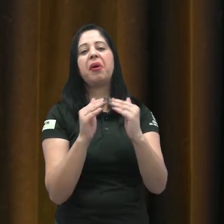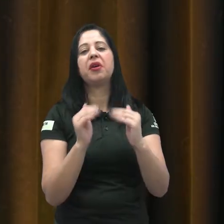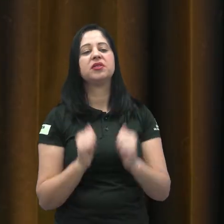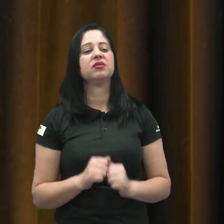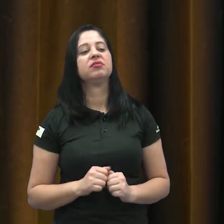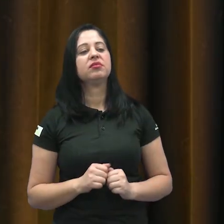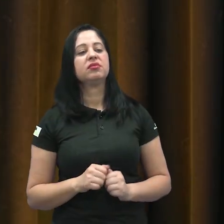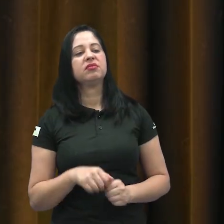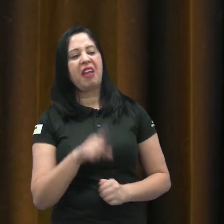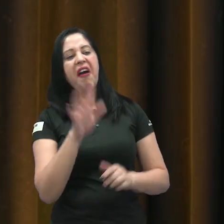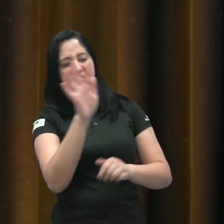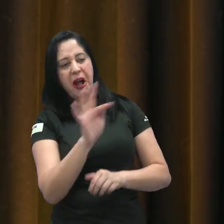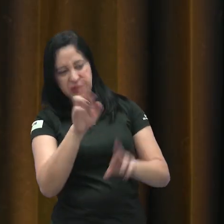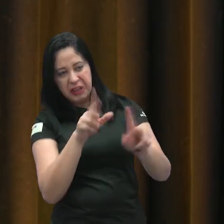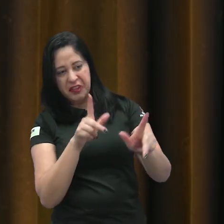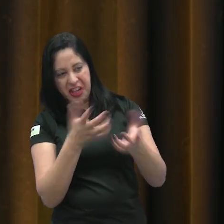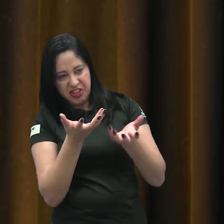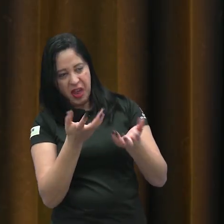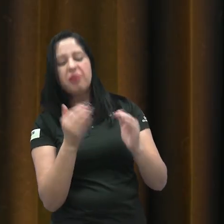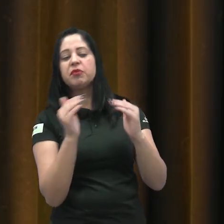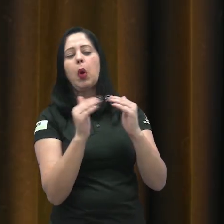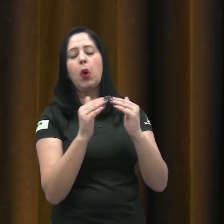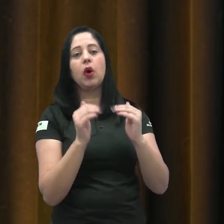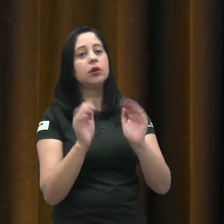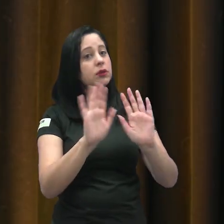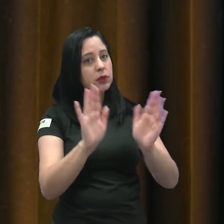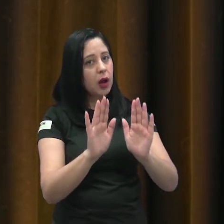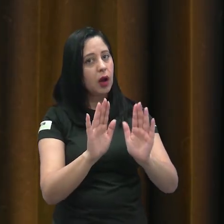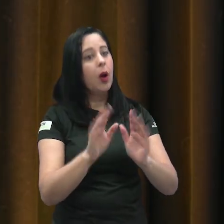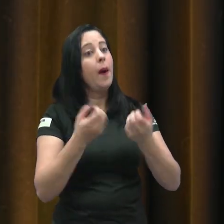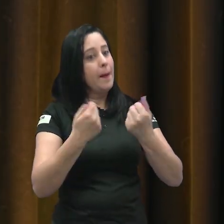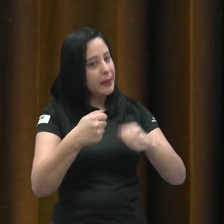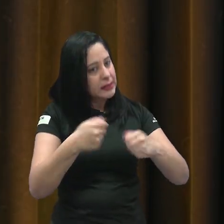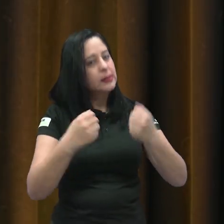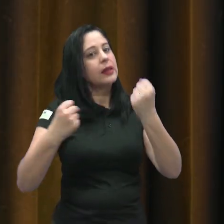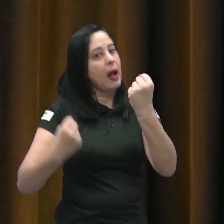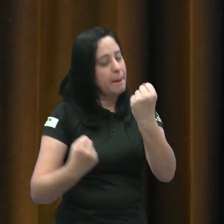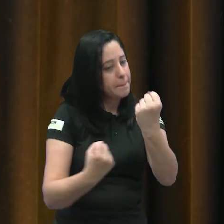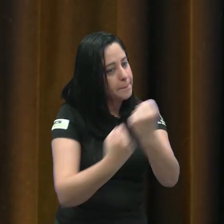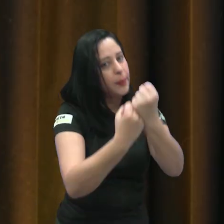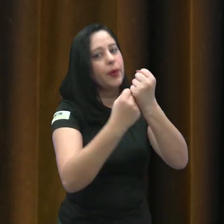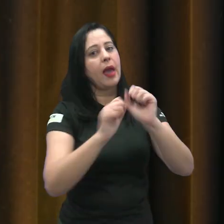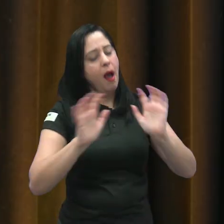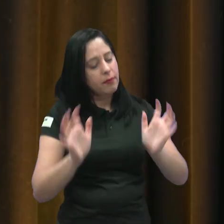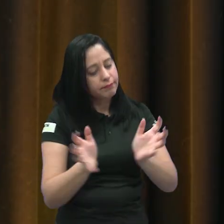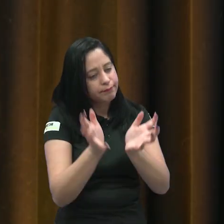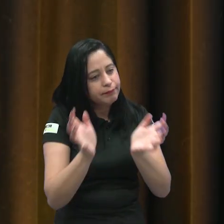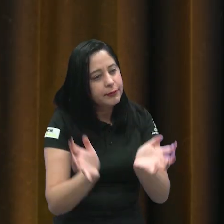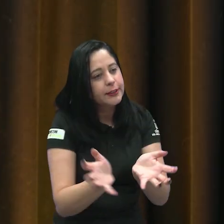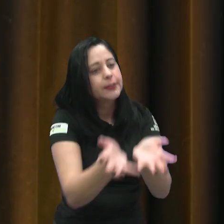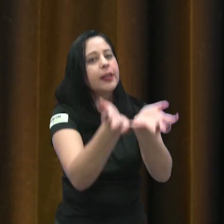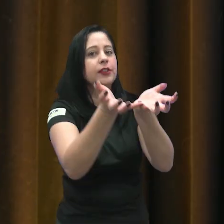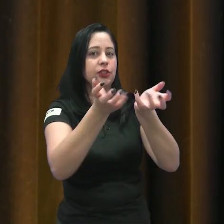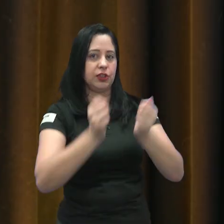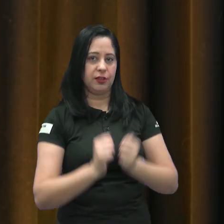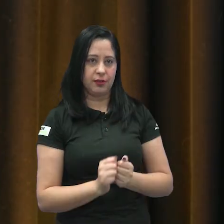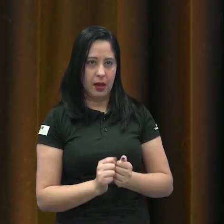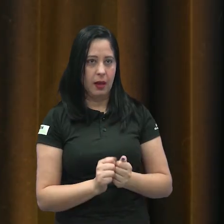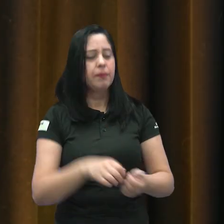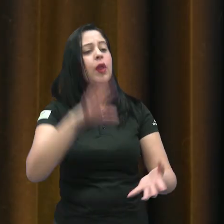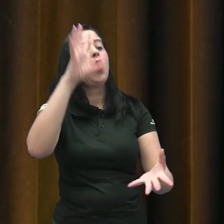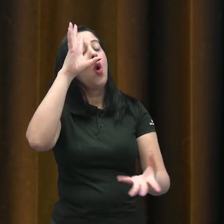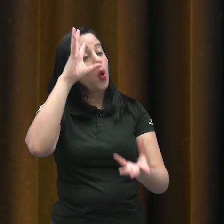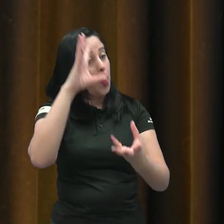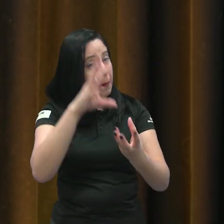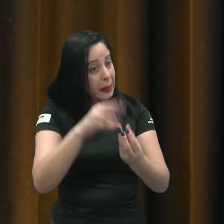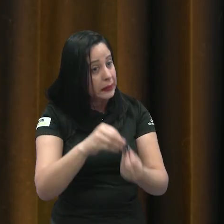Estou colocando aqui um exemplo, né? Não é só concordar com a faculdade, eu vou apoiar aquela pessoa no que ela está fazendo. Eu vou